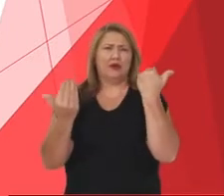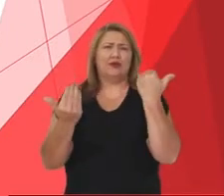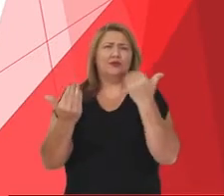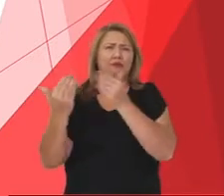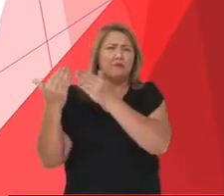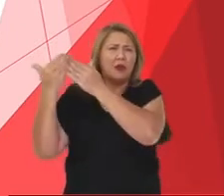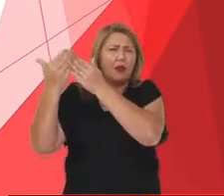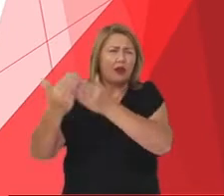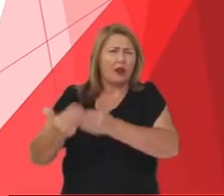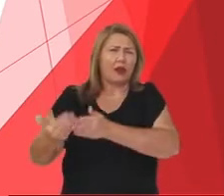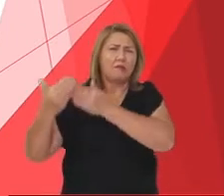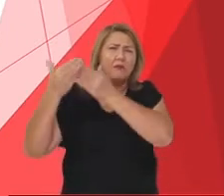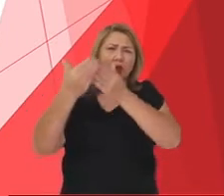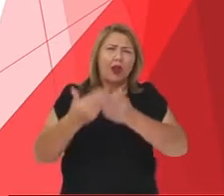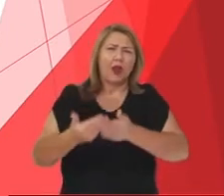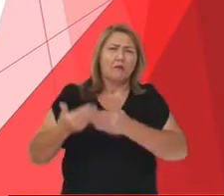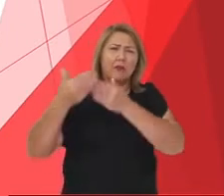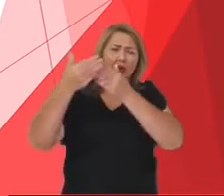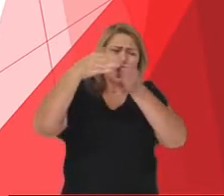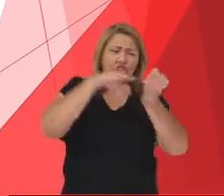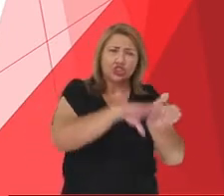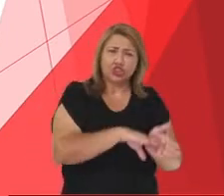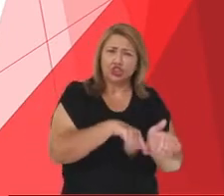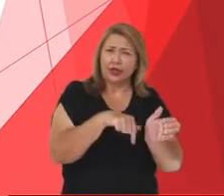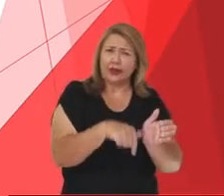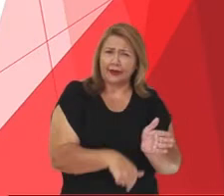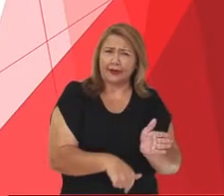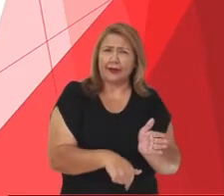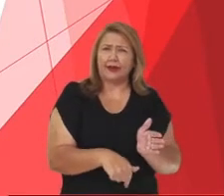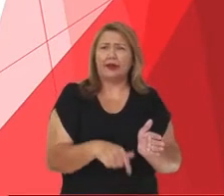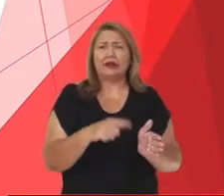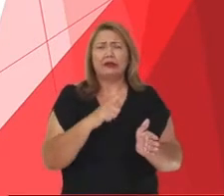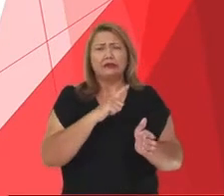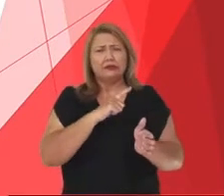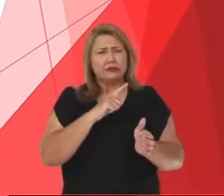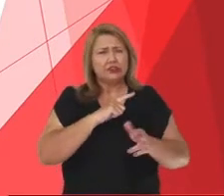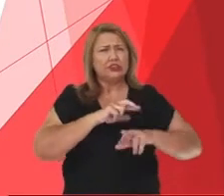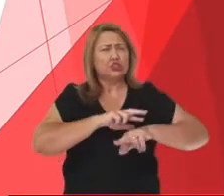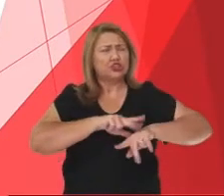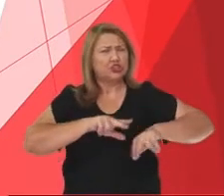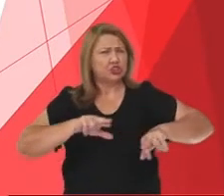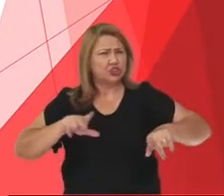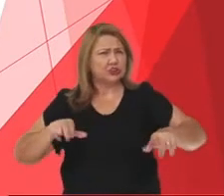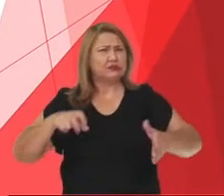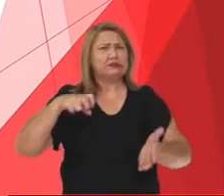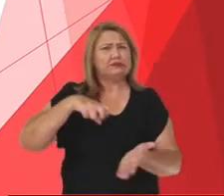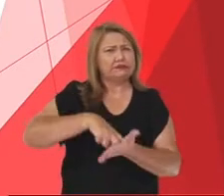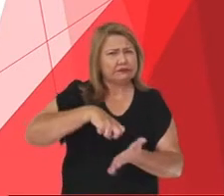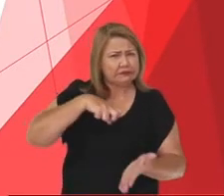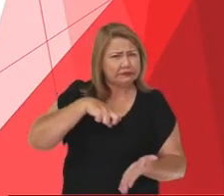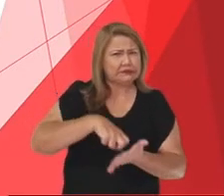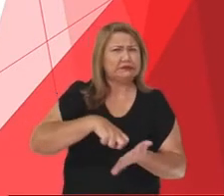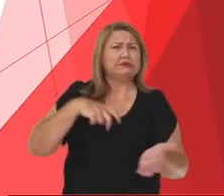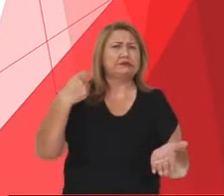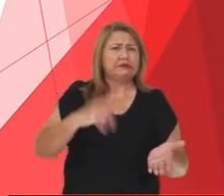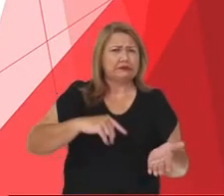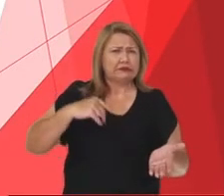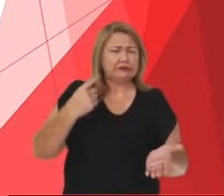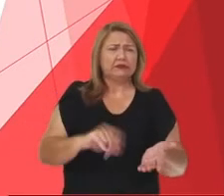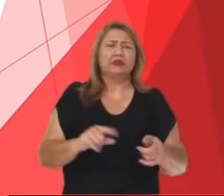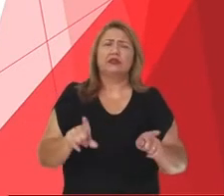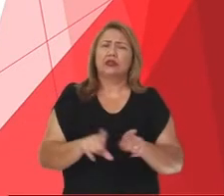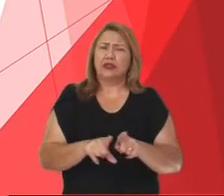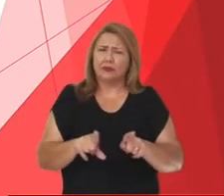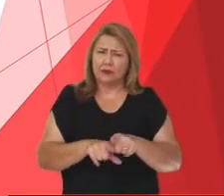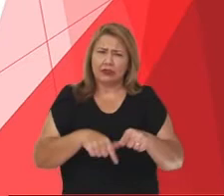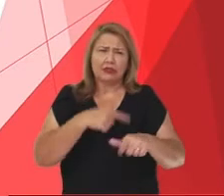esse translado. Ao chegar aqui, eram submetidos a diversos castigos e também a um